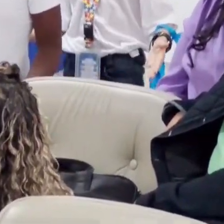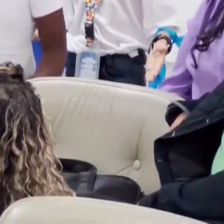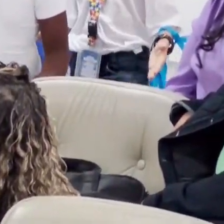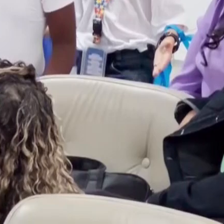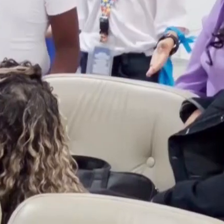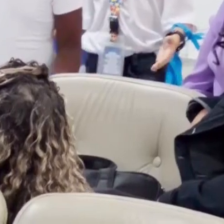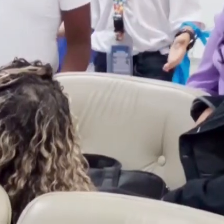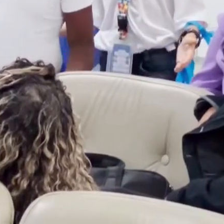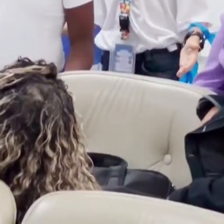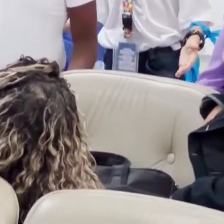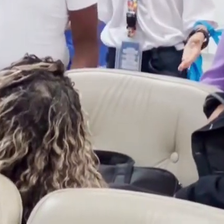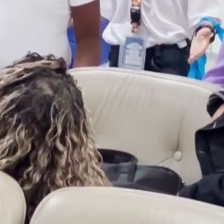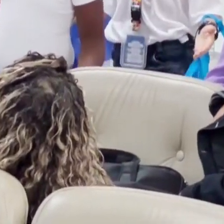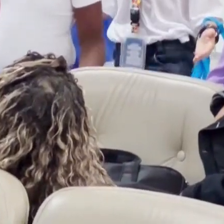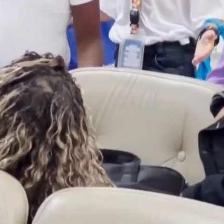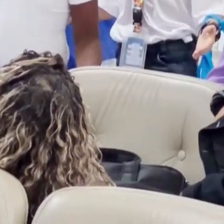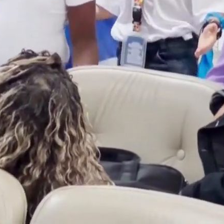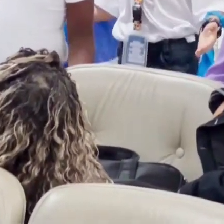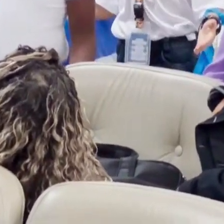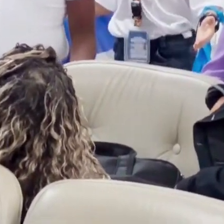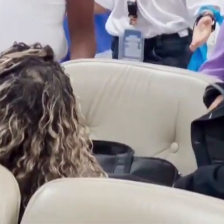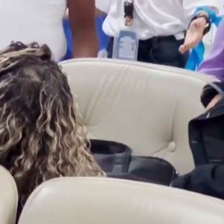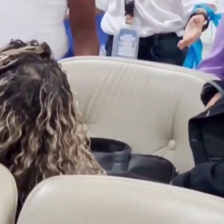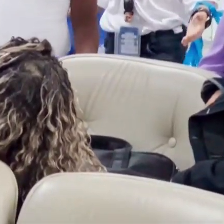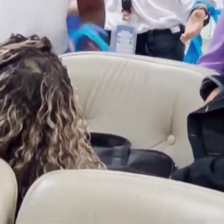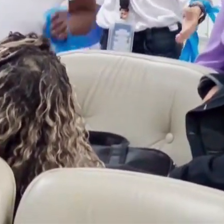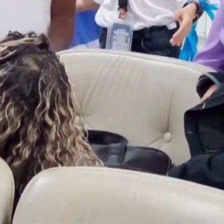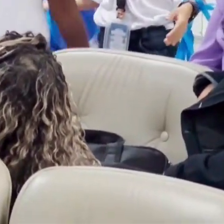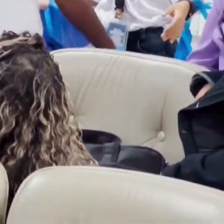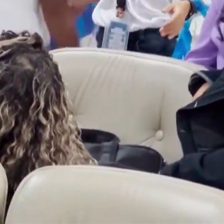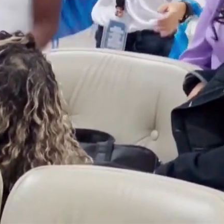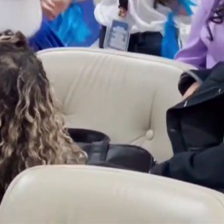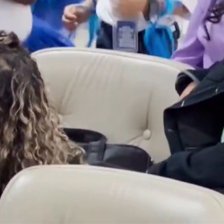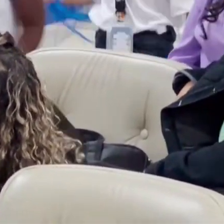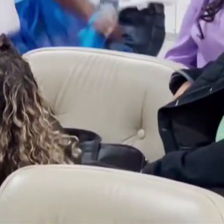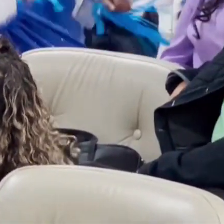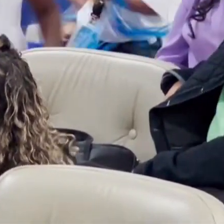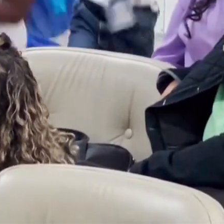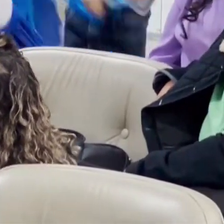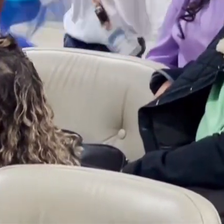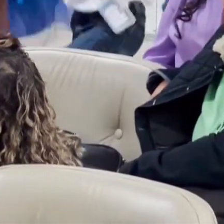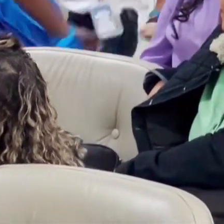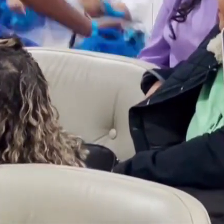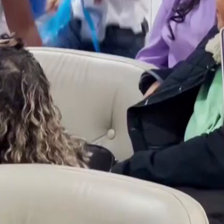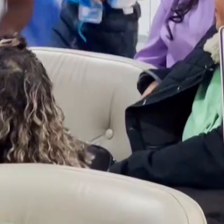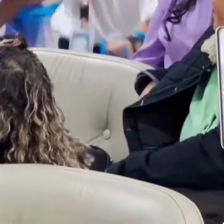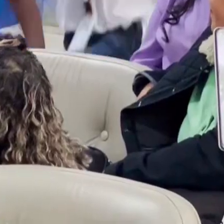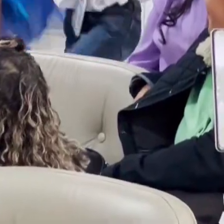Aventureiro.